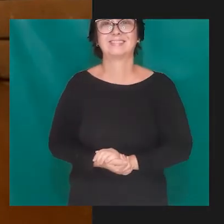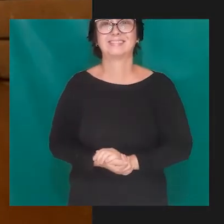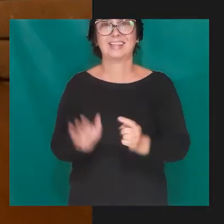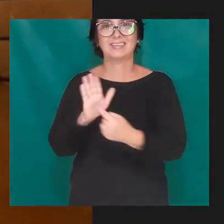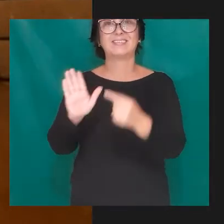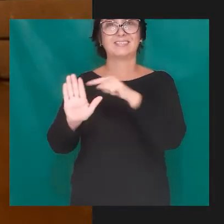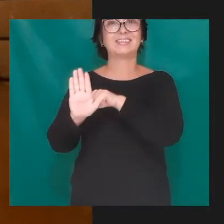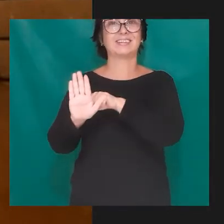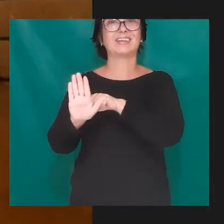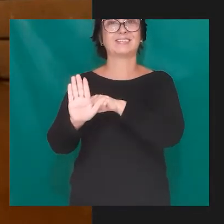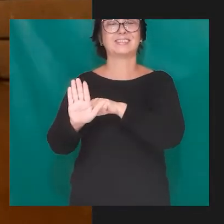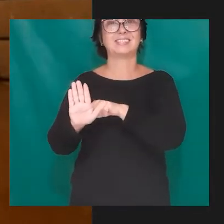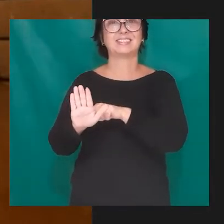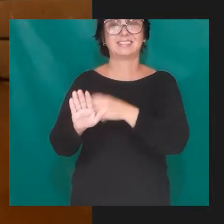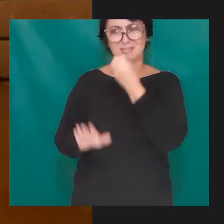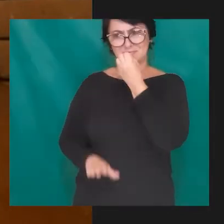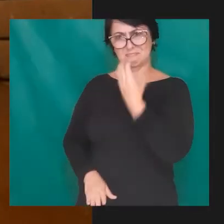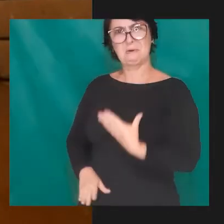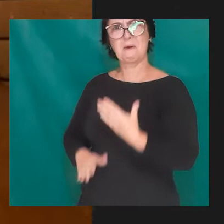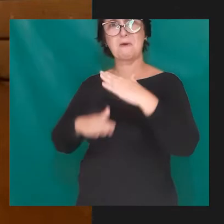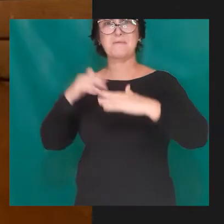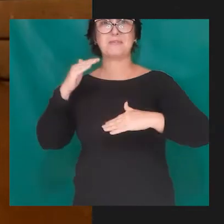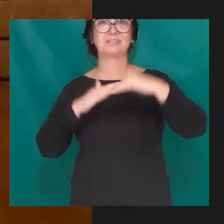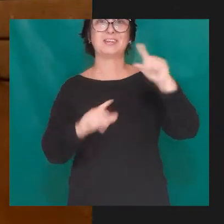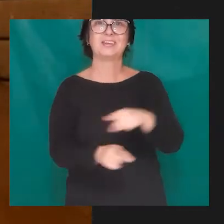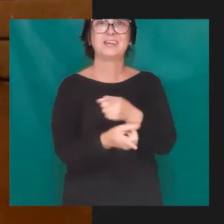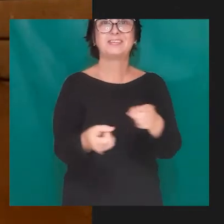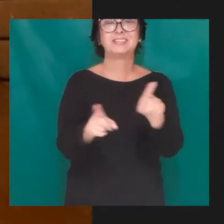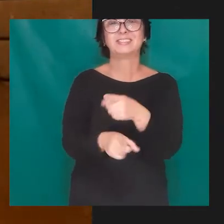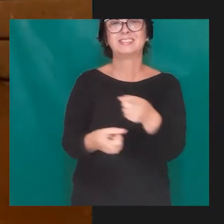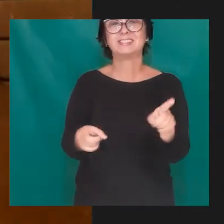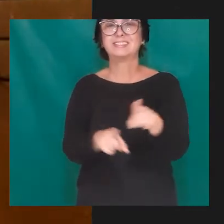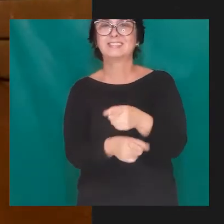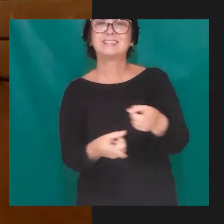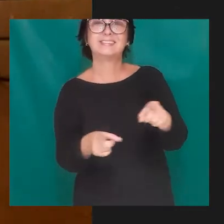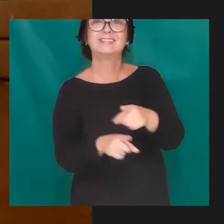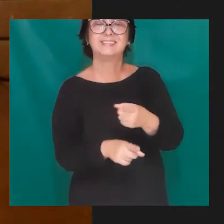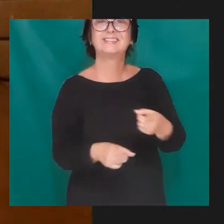o gaiteiro no sentido de ser humano, no sentido de a música trazendo coisas boas, trazendo